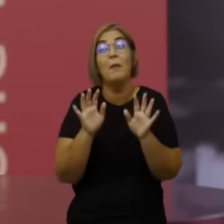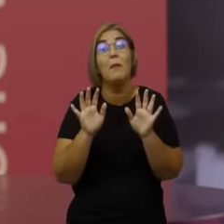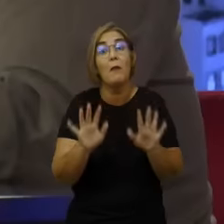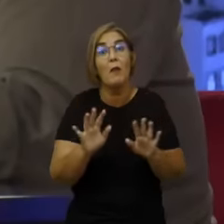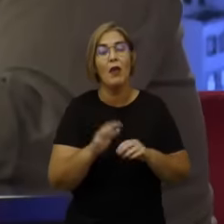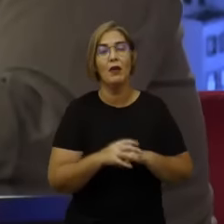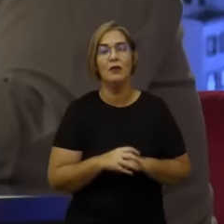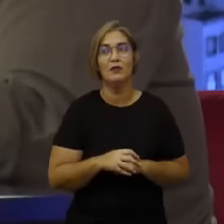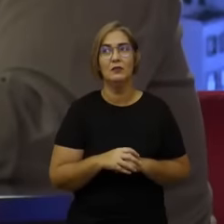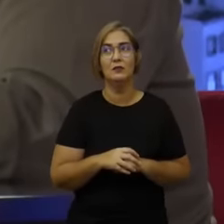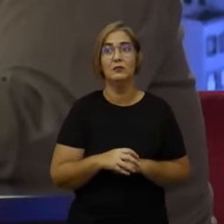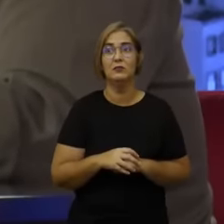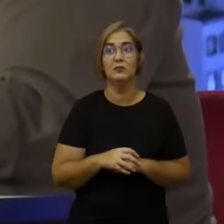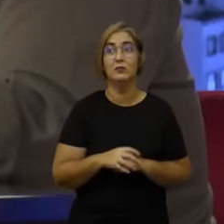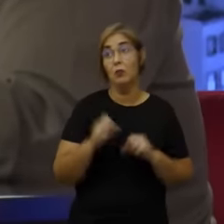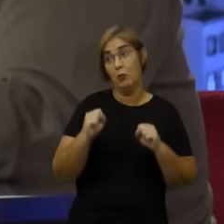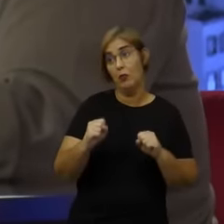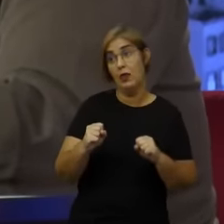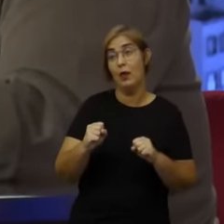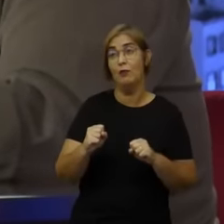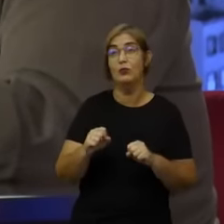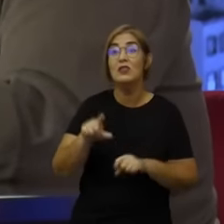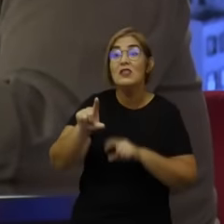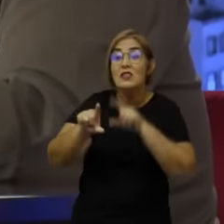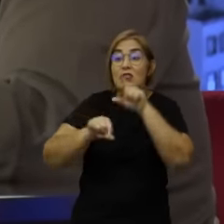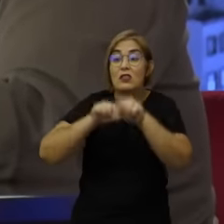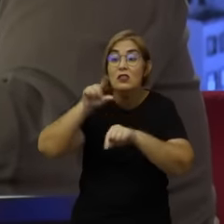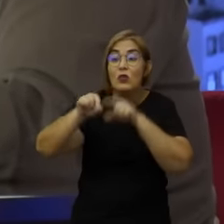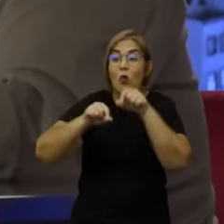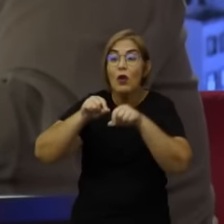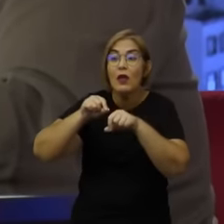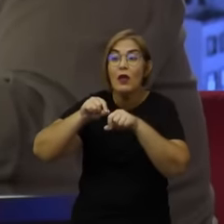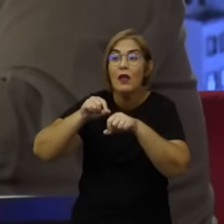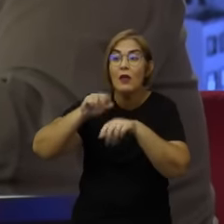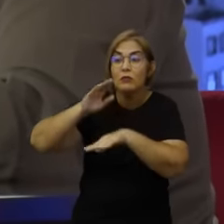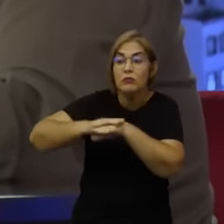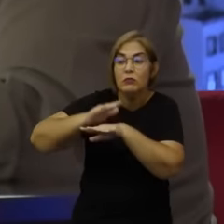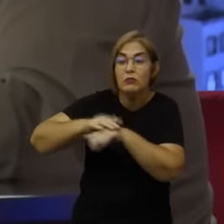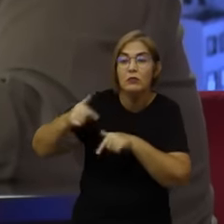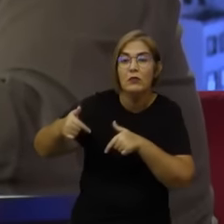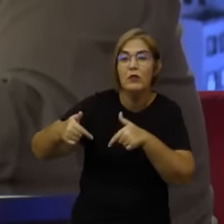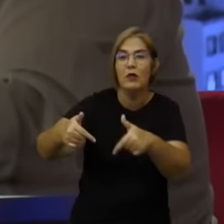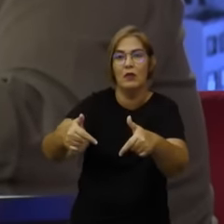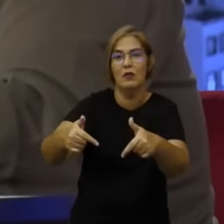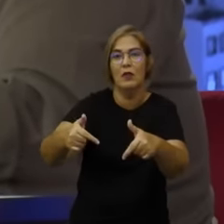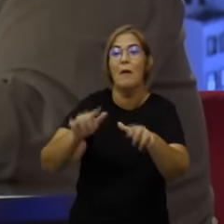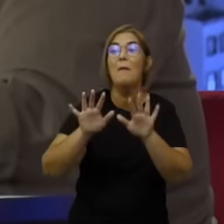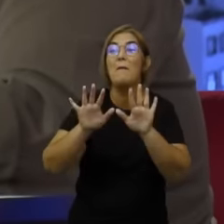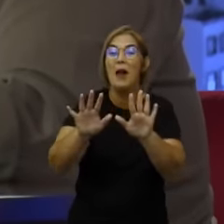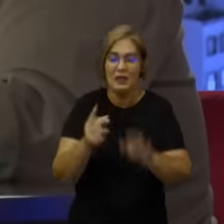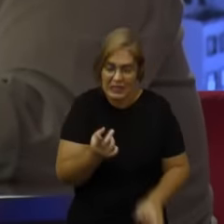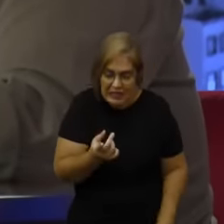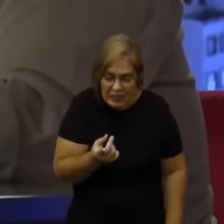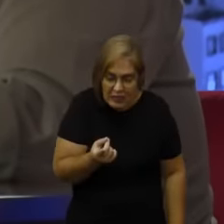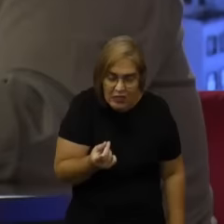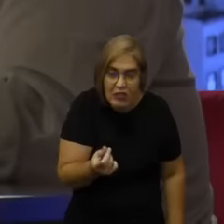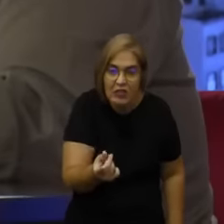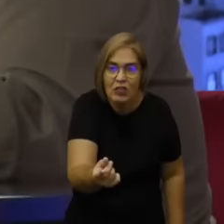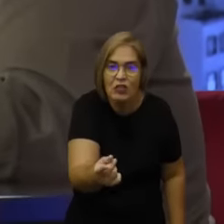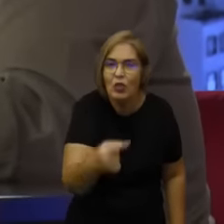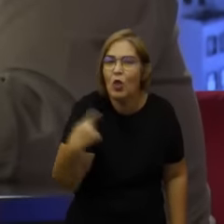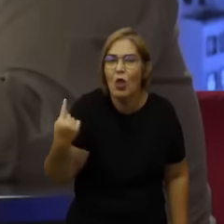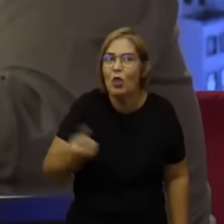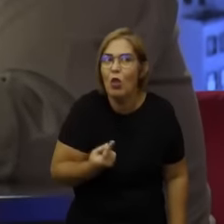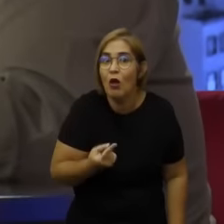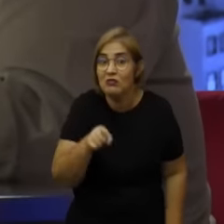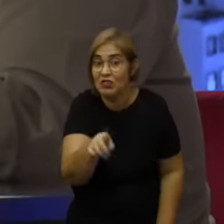eh pela ação favorável do destino. Mas o destino ninguém conhece, o destino eh